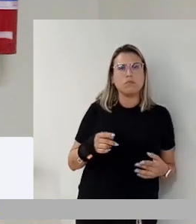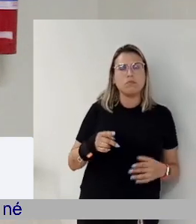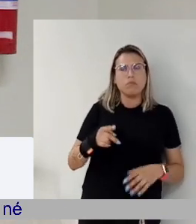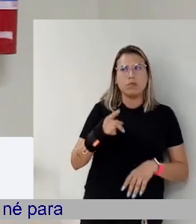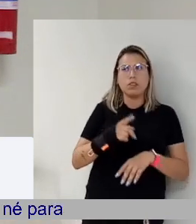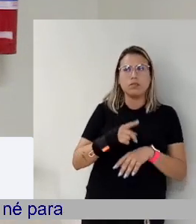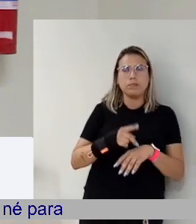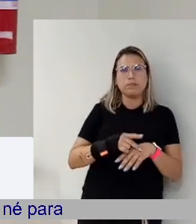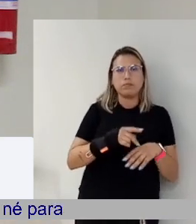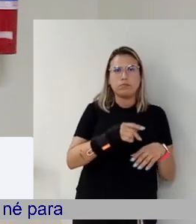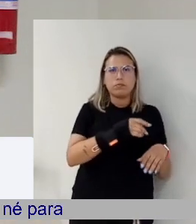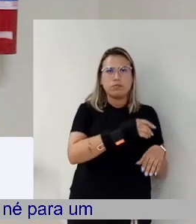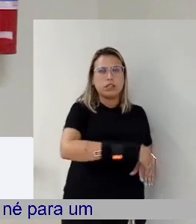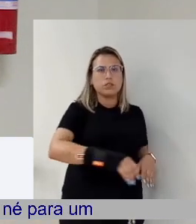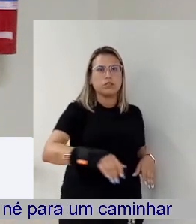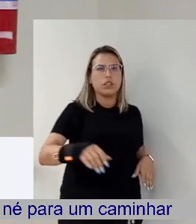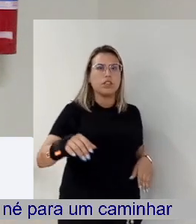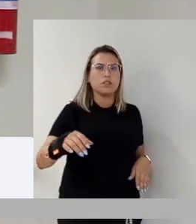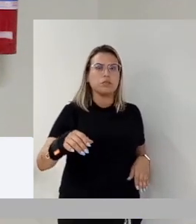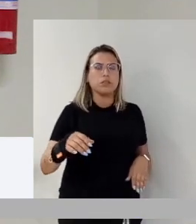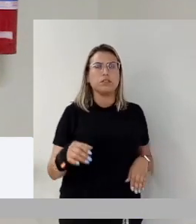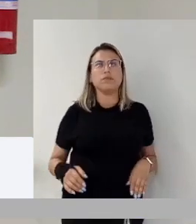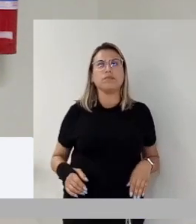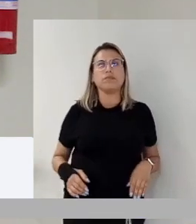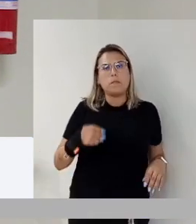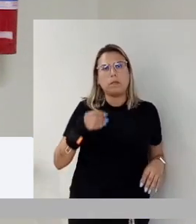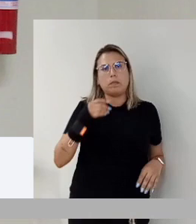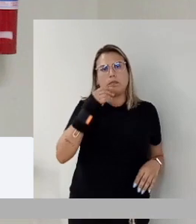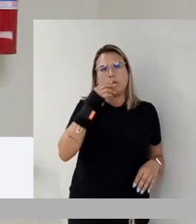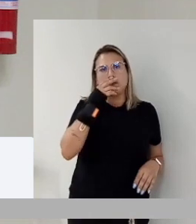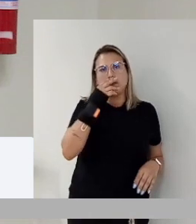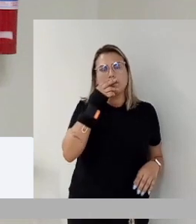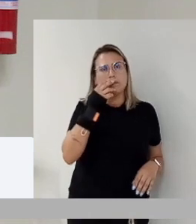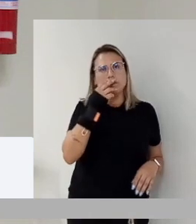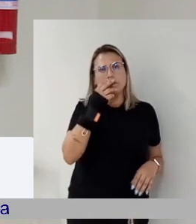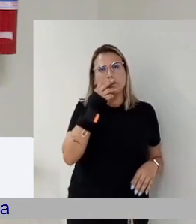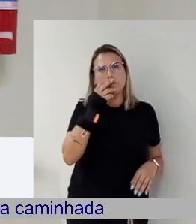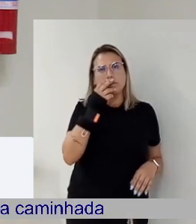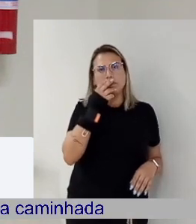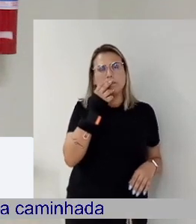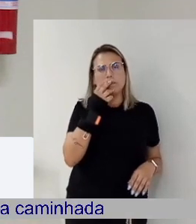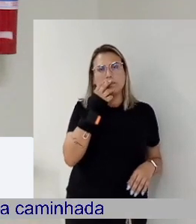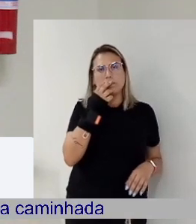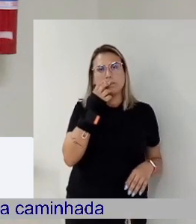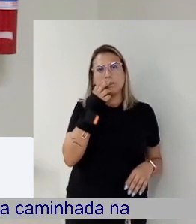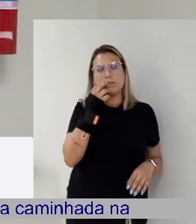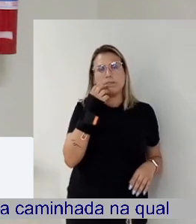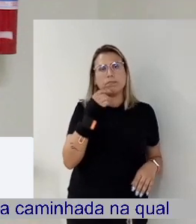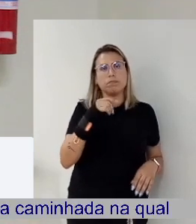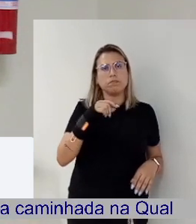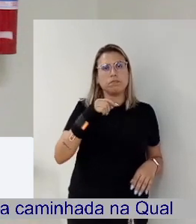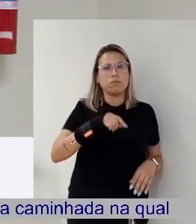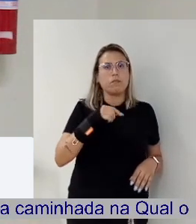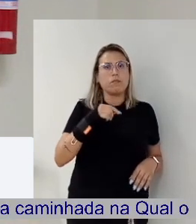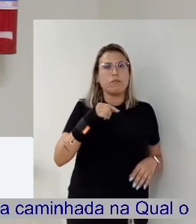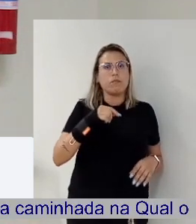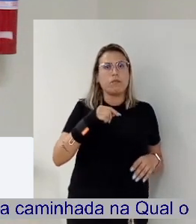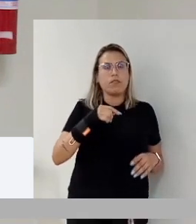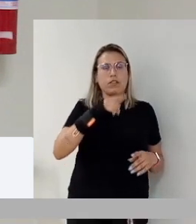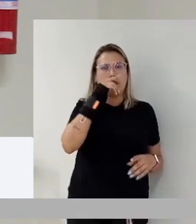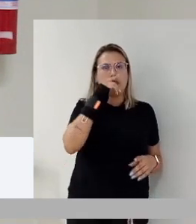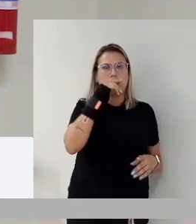para caminhar a população tabuleiro possa fazer ess essa caminhada na qual o aud ele